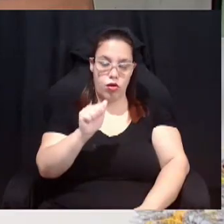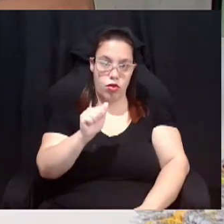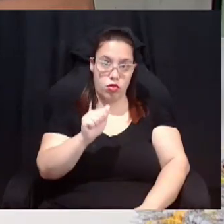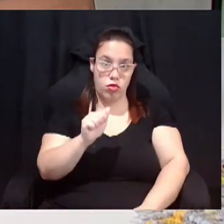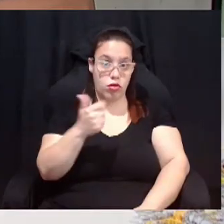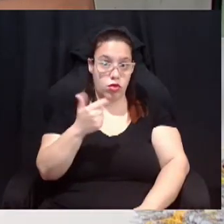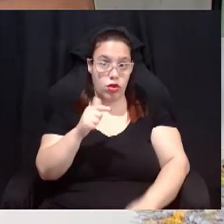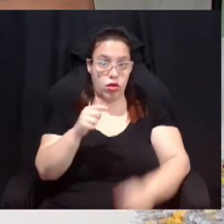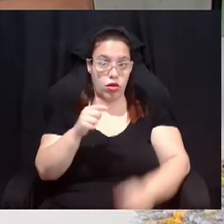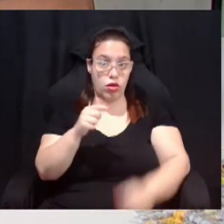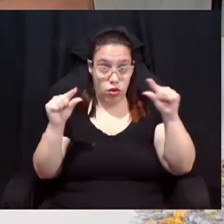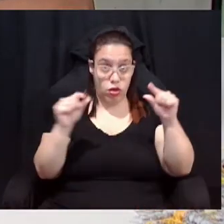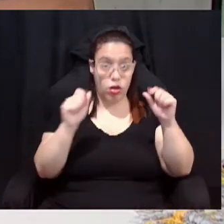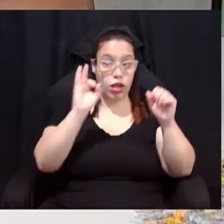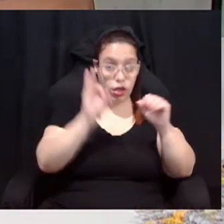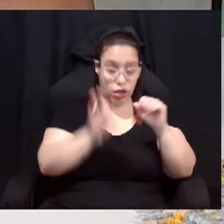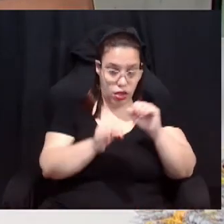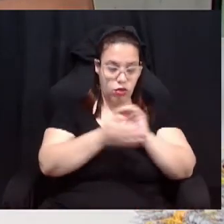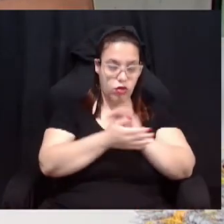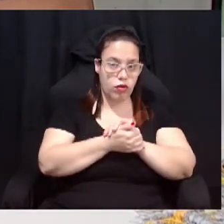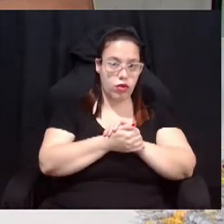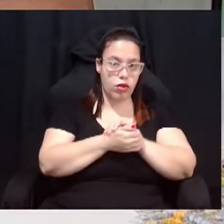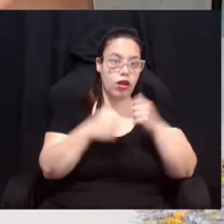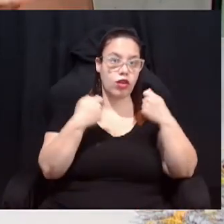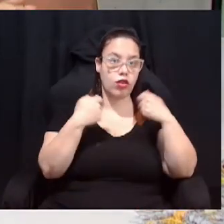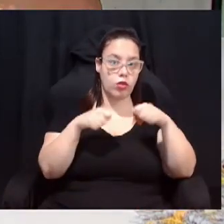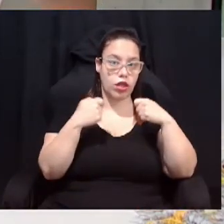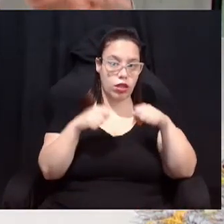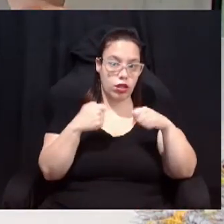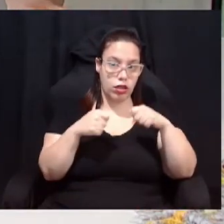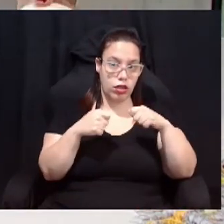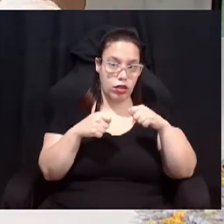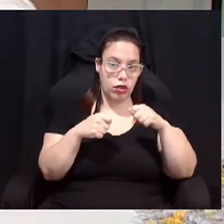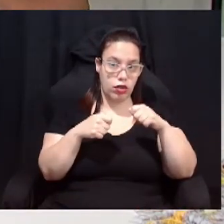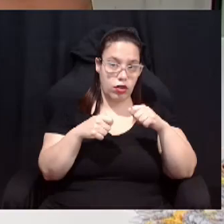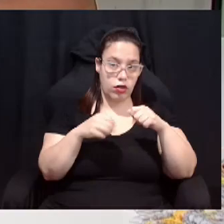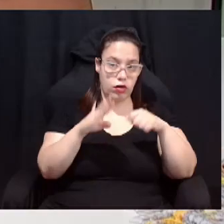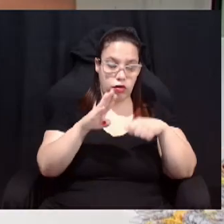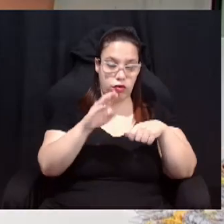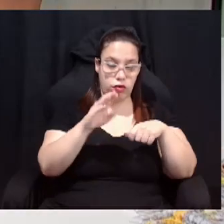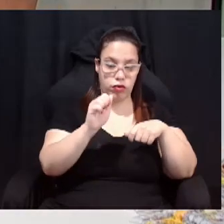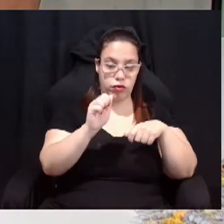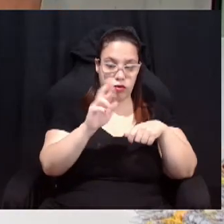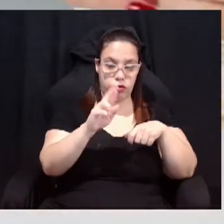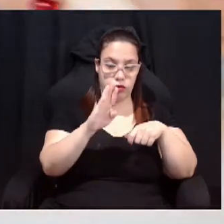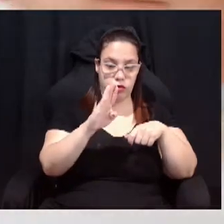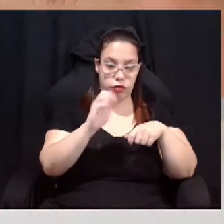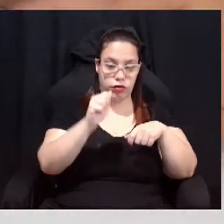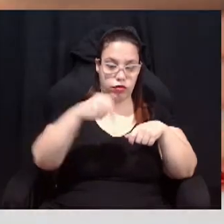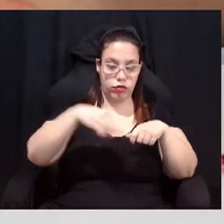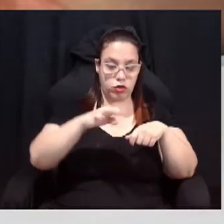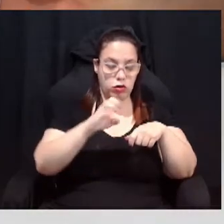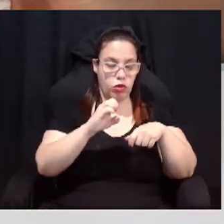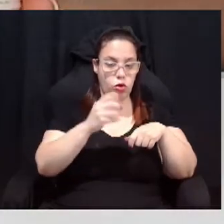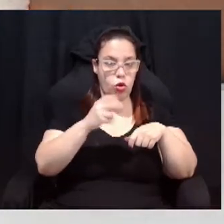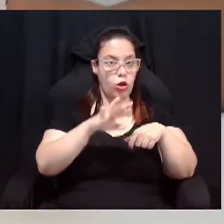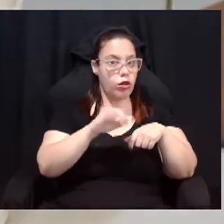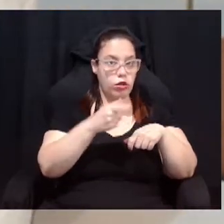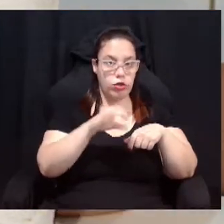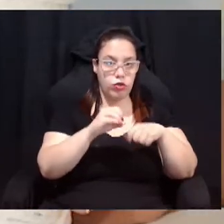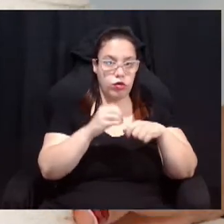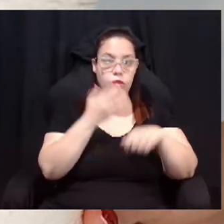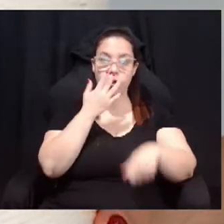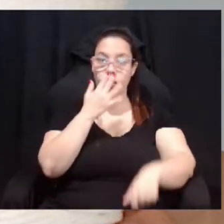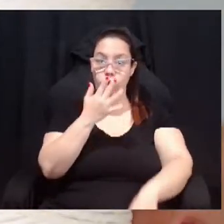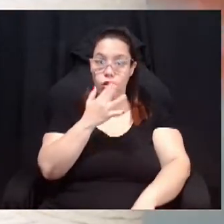régua que dá certo. O que a gente vai precisar é os barbantes ou o cordão que você tiver em casa também. A cor vai do